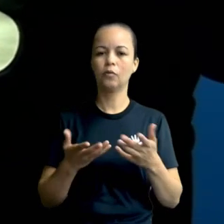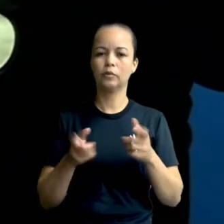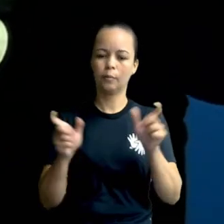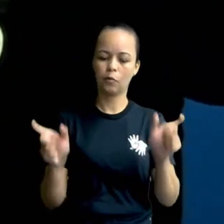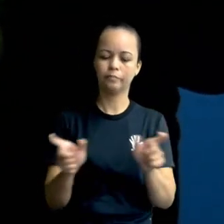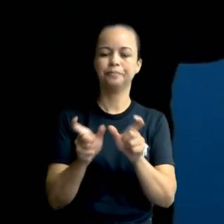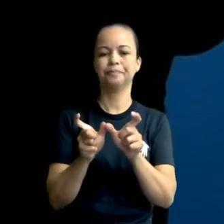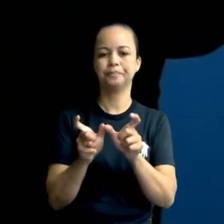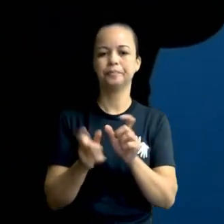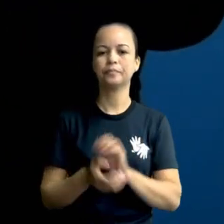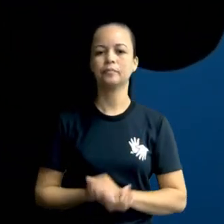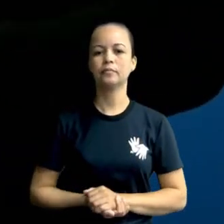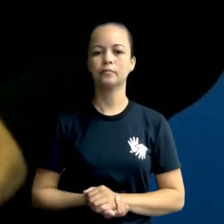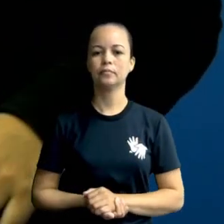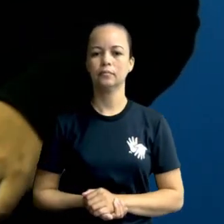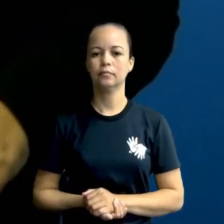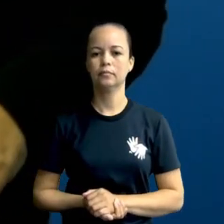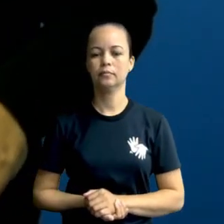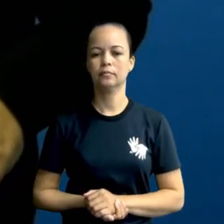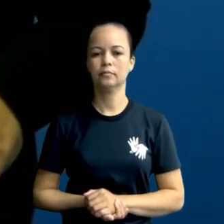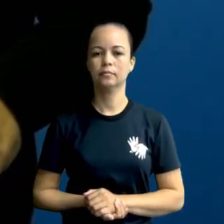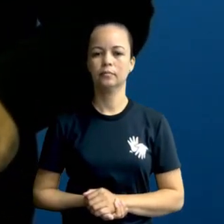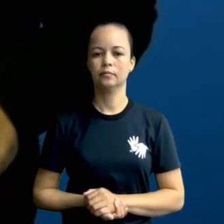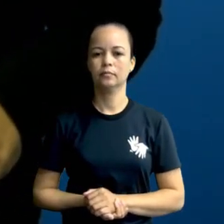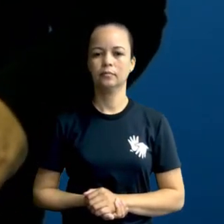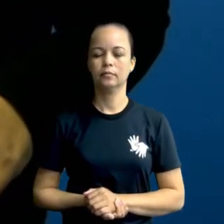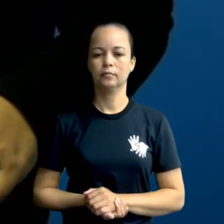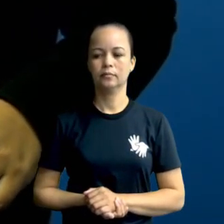tempos compostos, tá bom?